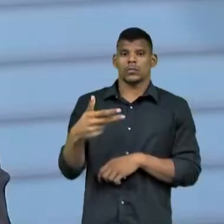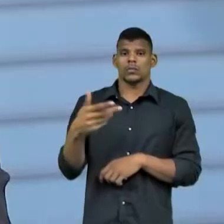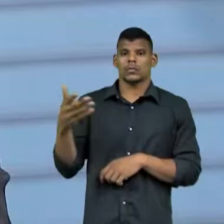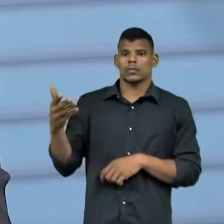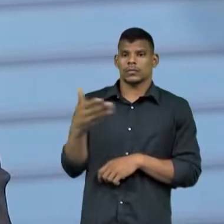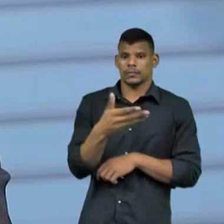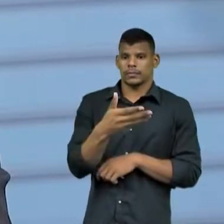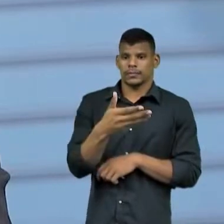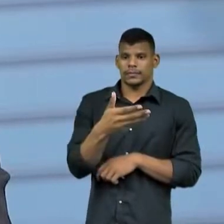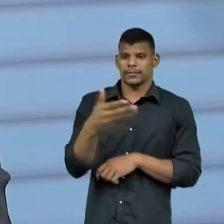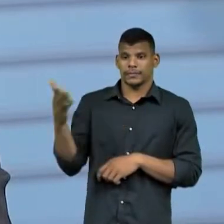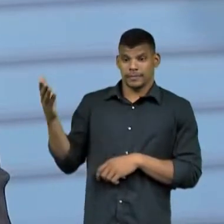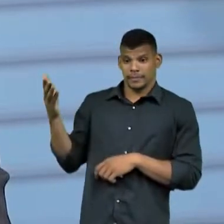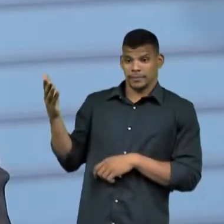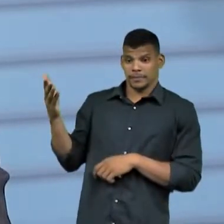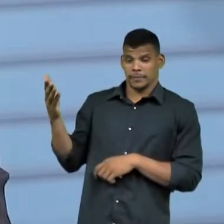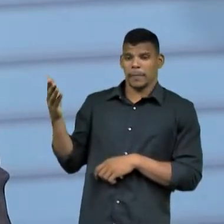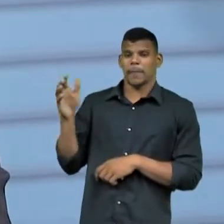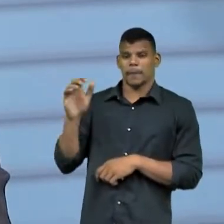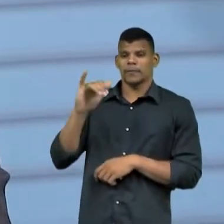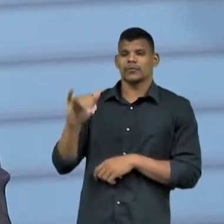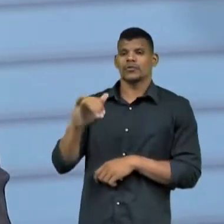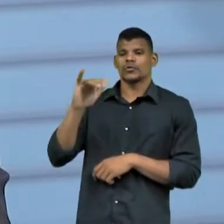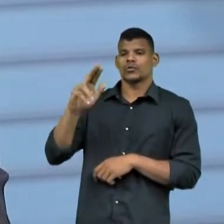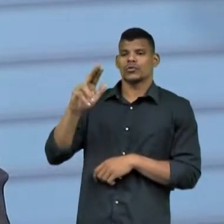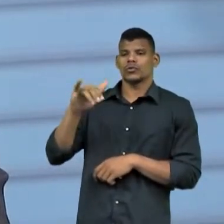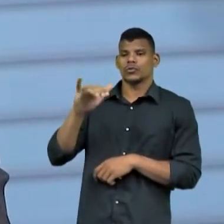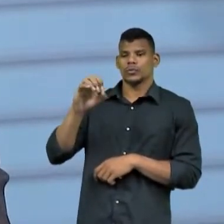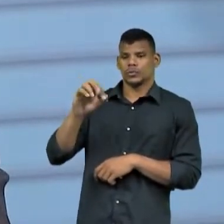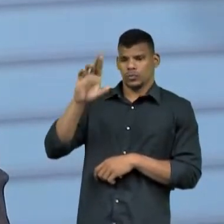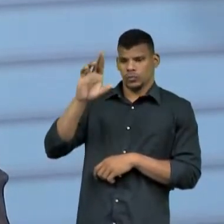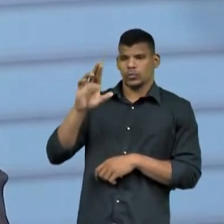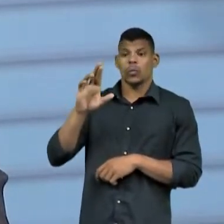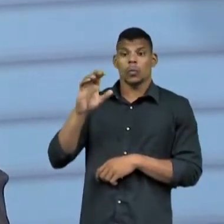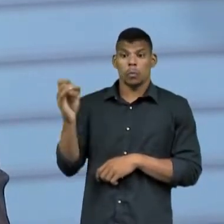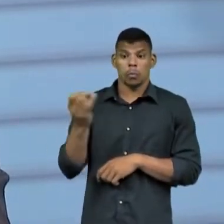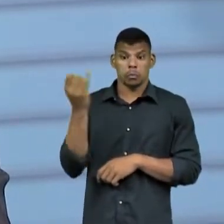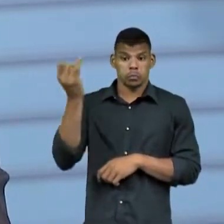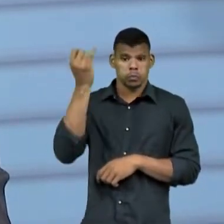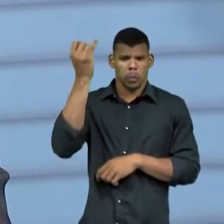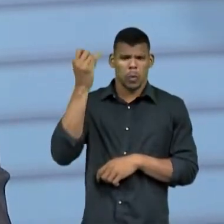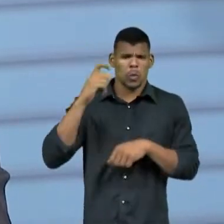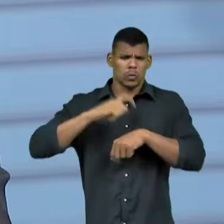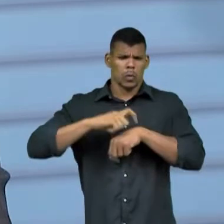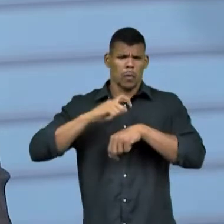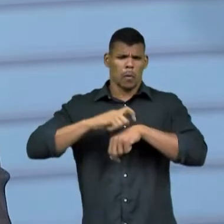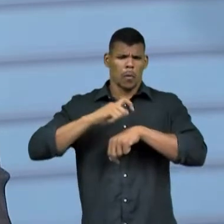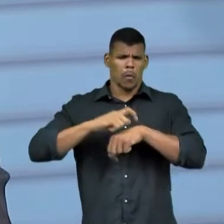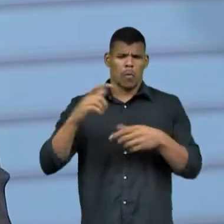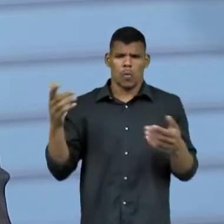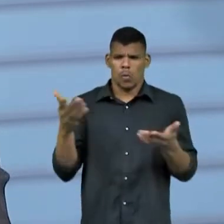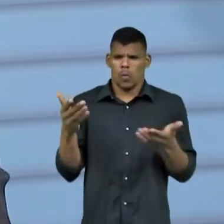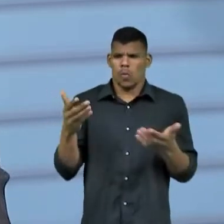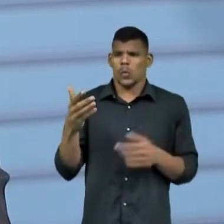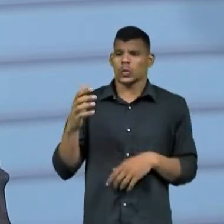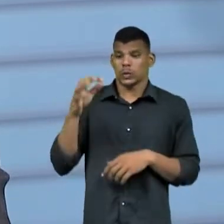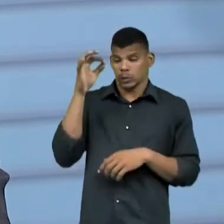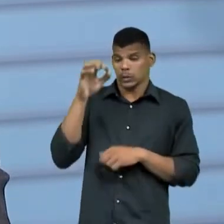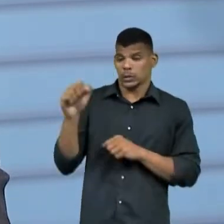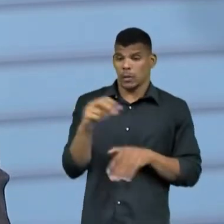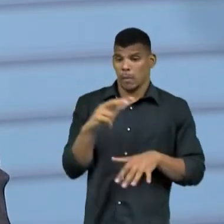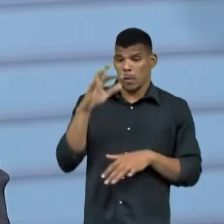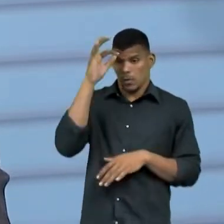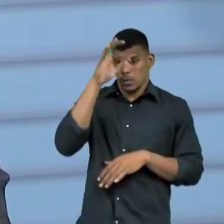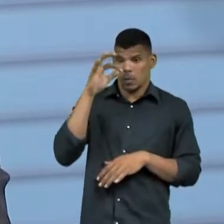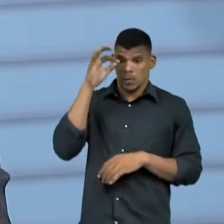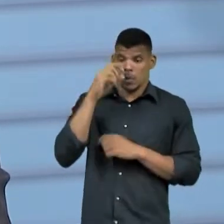tá aqui comigo e vai nos auxiliar a compreender a importância da simbologia desse momento que estamos vivendo a semana santa e